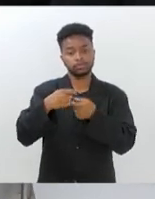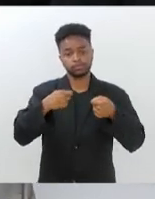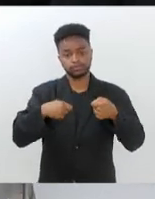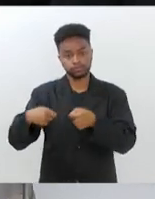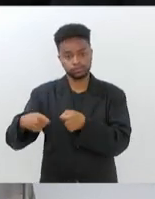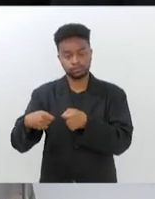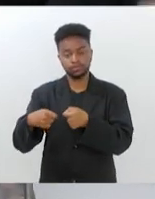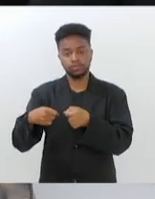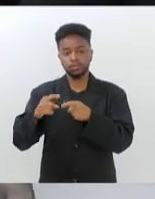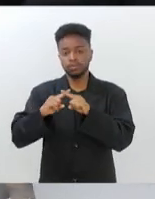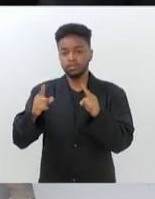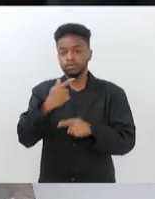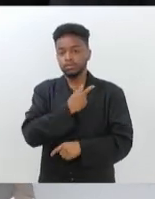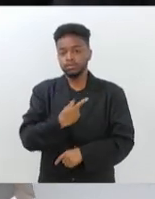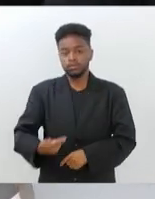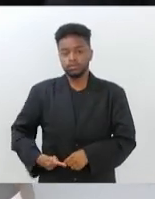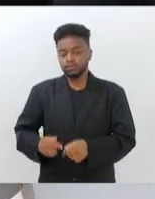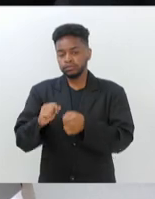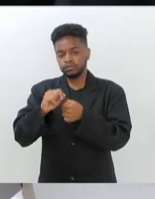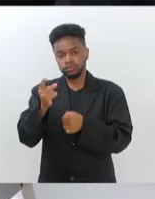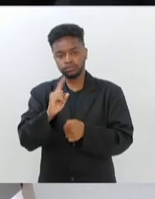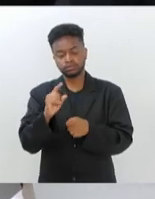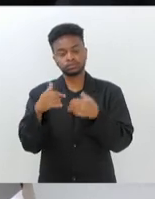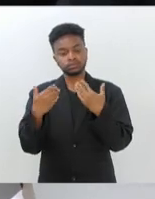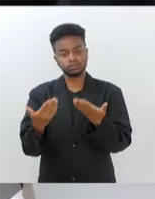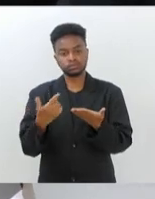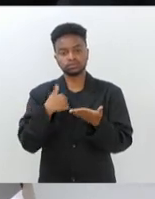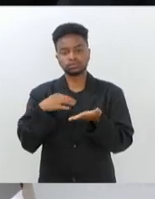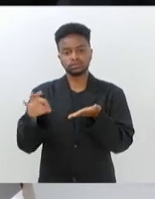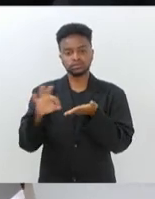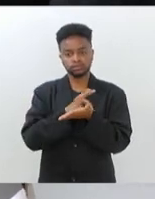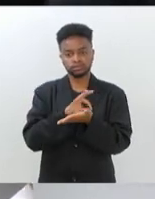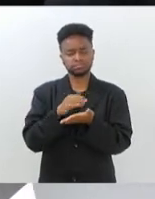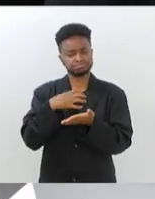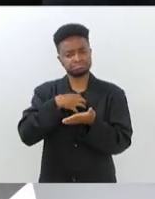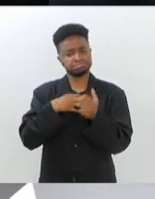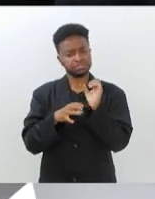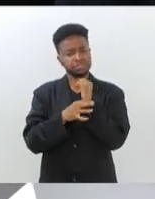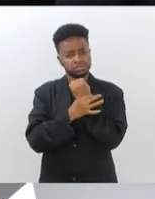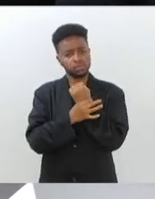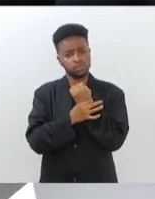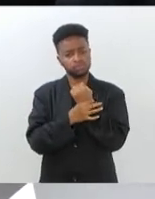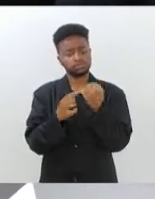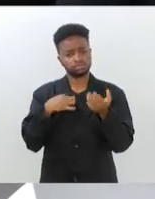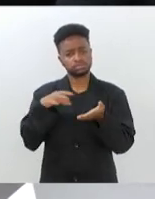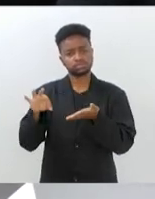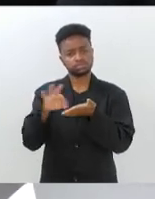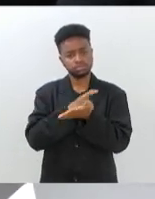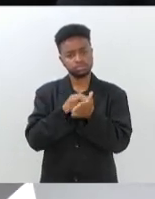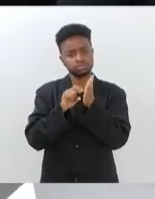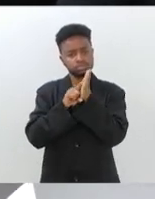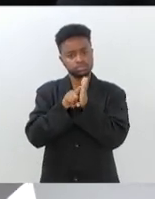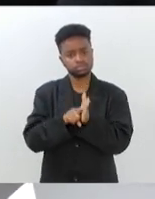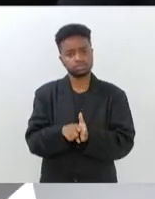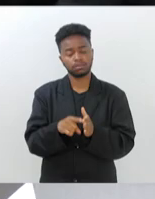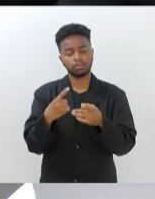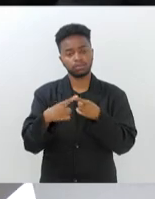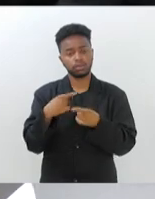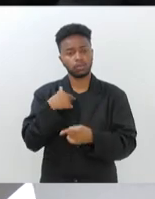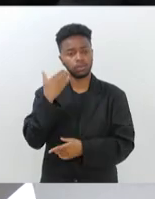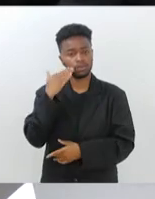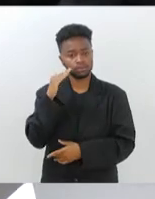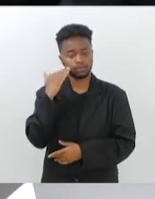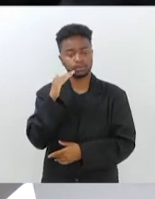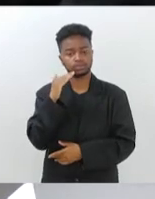que o governo não tem cumprido comigo então eu vou assinar com muita segurança essa auditoria porque eu entendo que